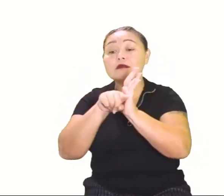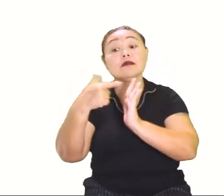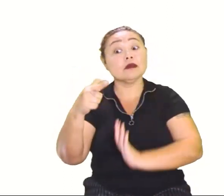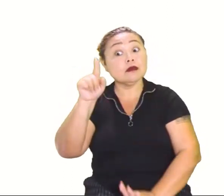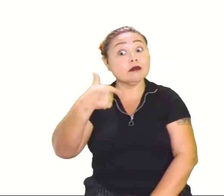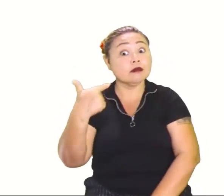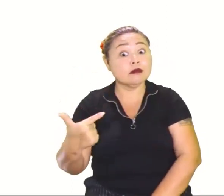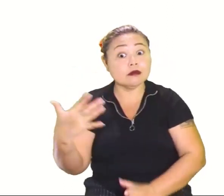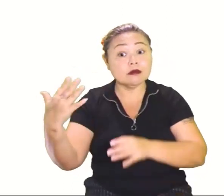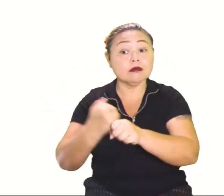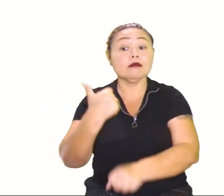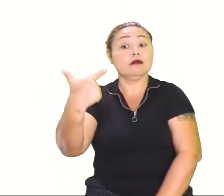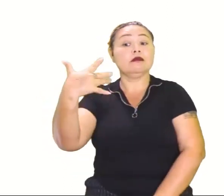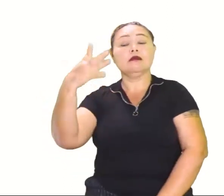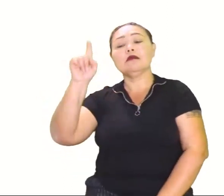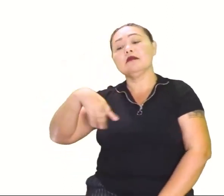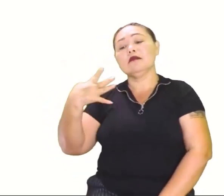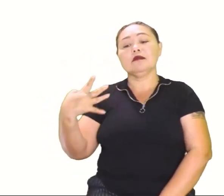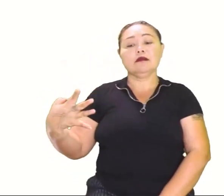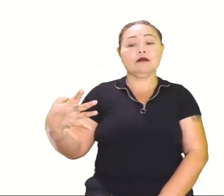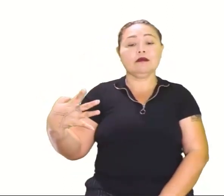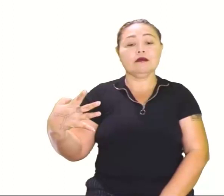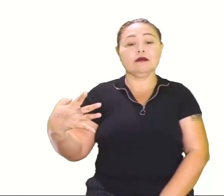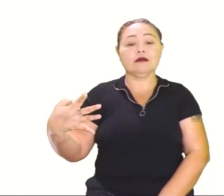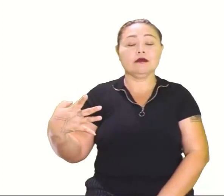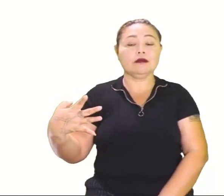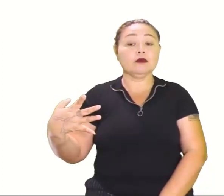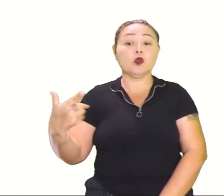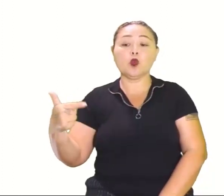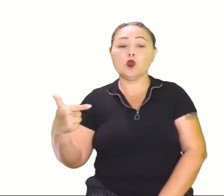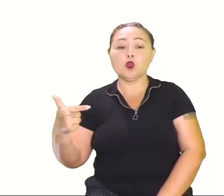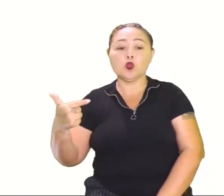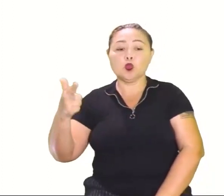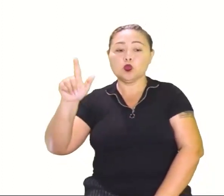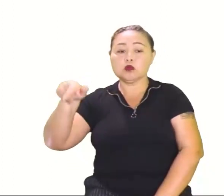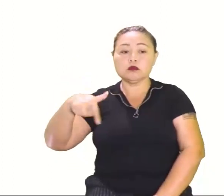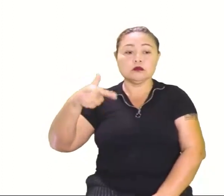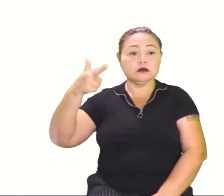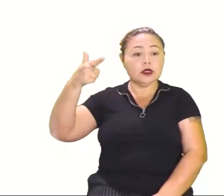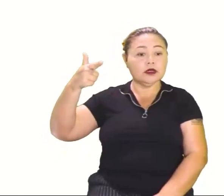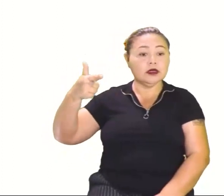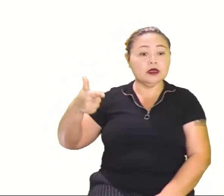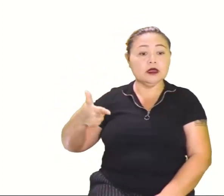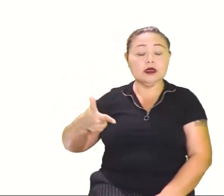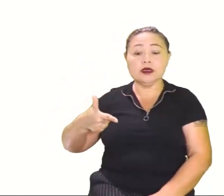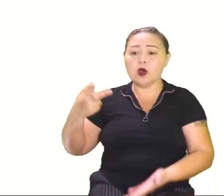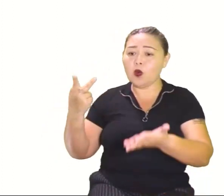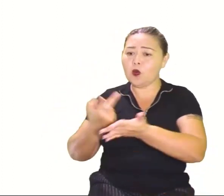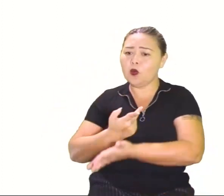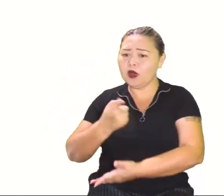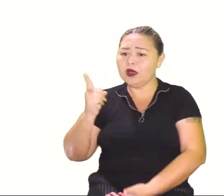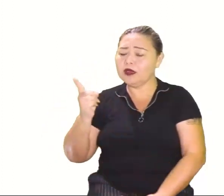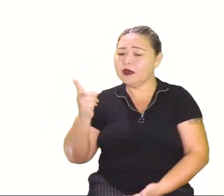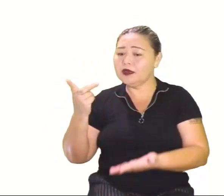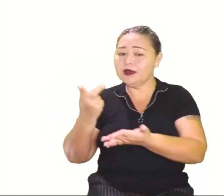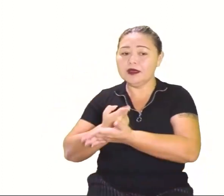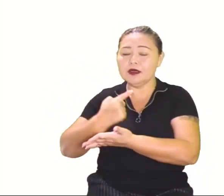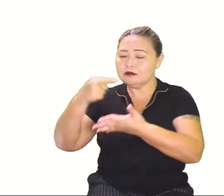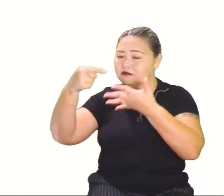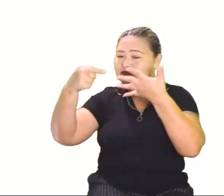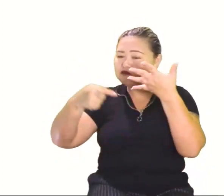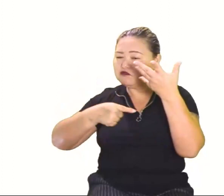2. É 2. E 2 mais 2? É 4. É 4 e não temos na alternativa, né? Eu acho que aconteceu um errinho aqui na parte